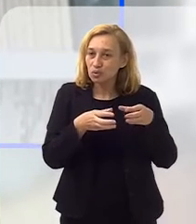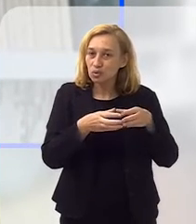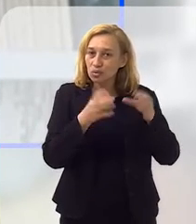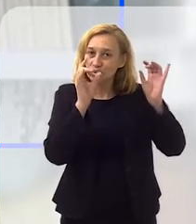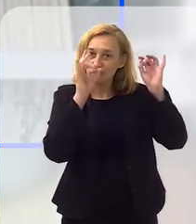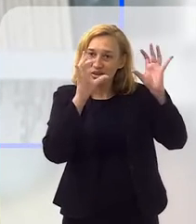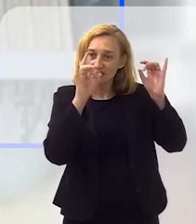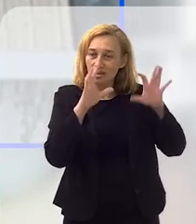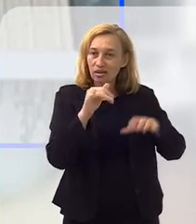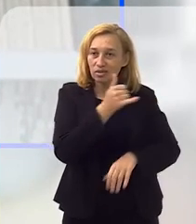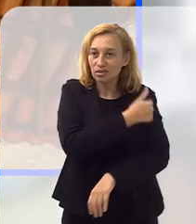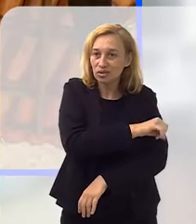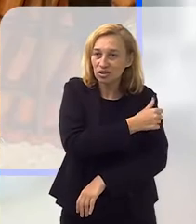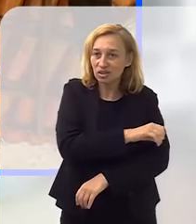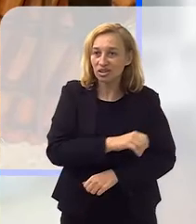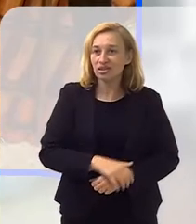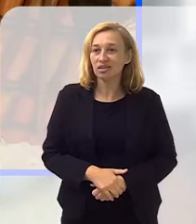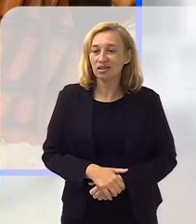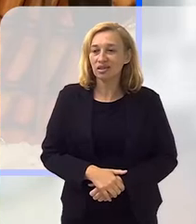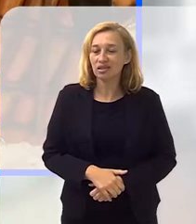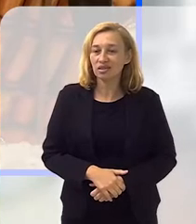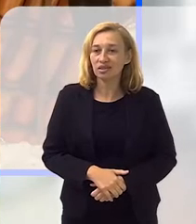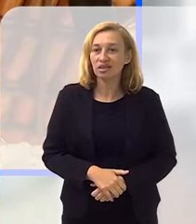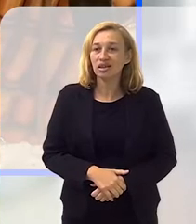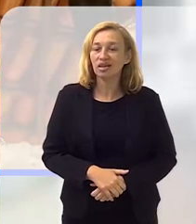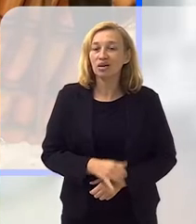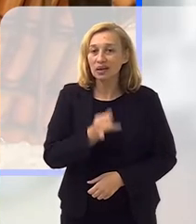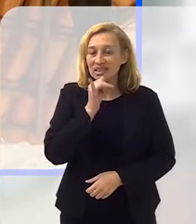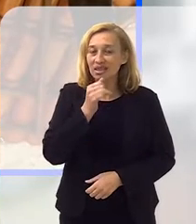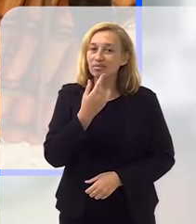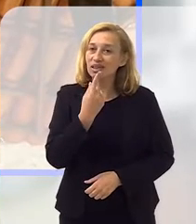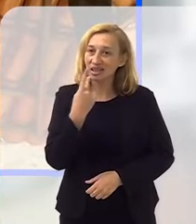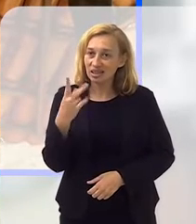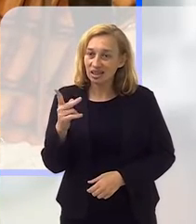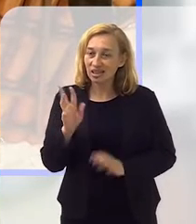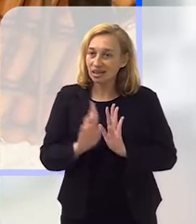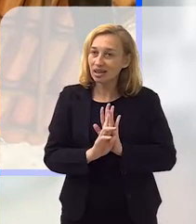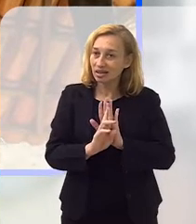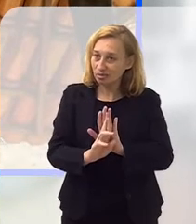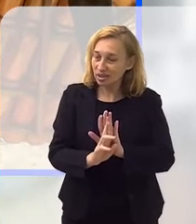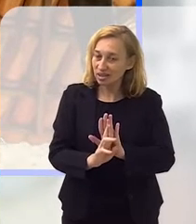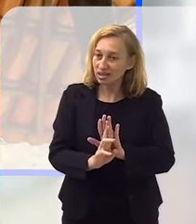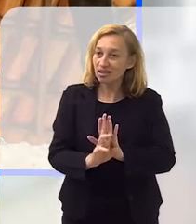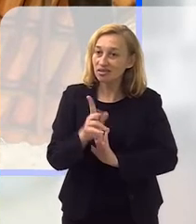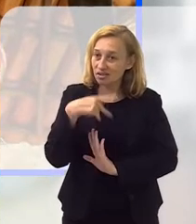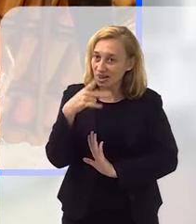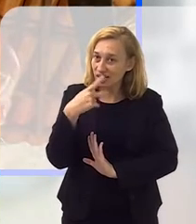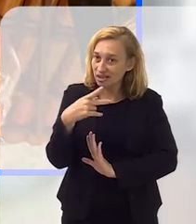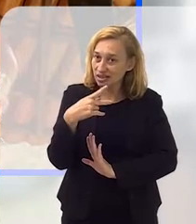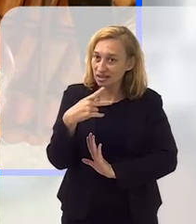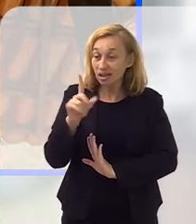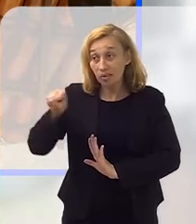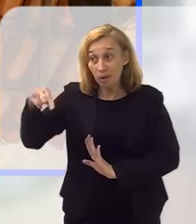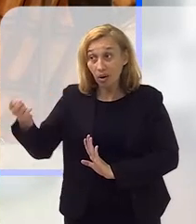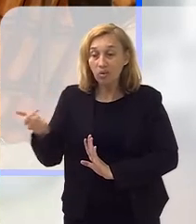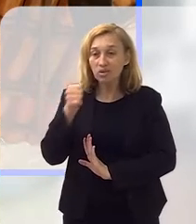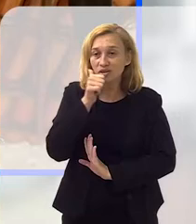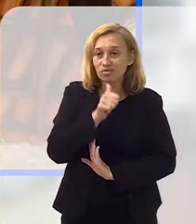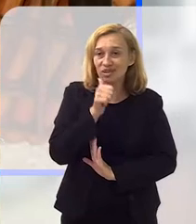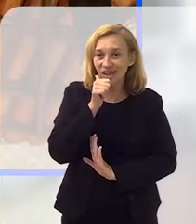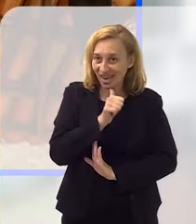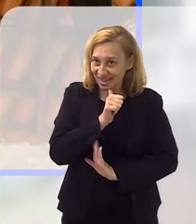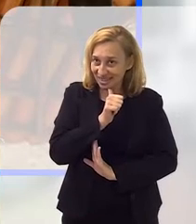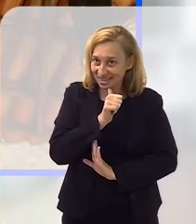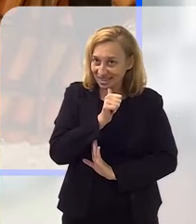grupo especial do Rio de Janeiro, é o exemplo que ela dá, a representatividade, dizendo para